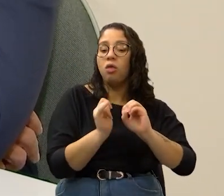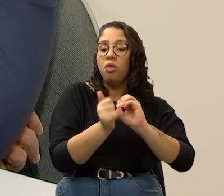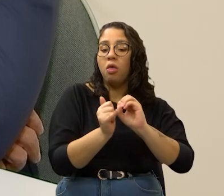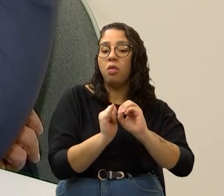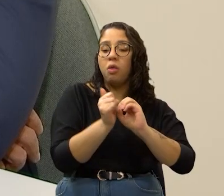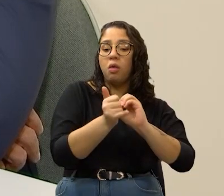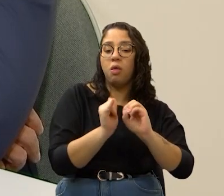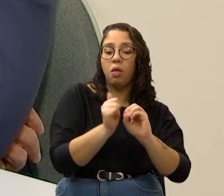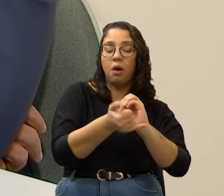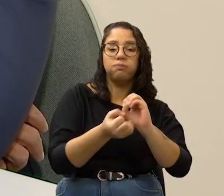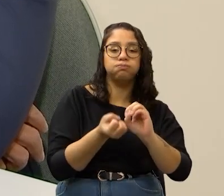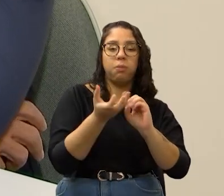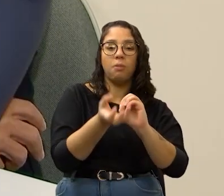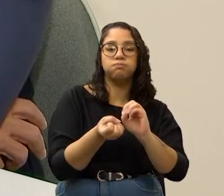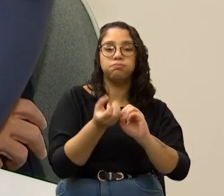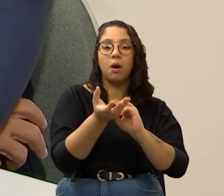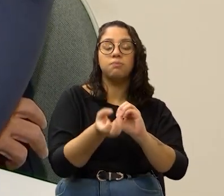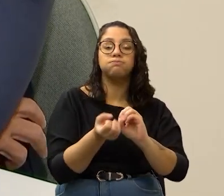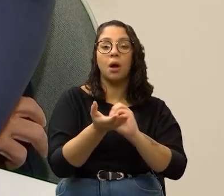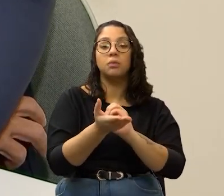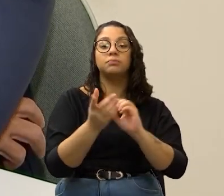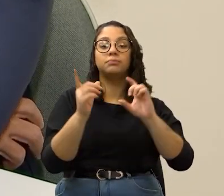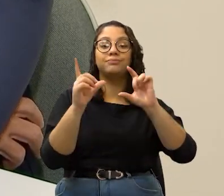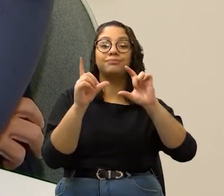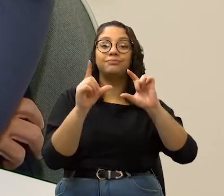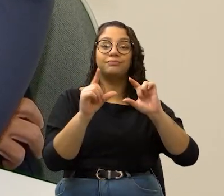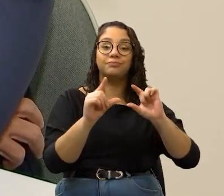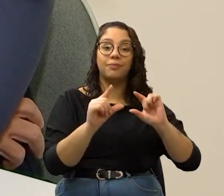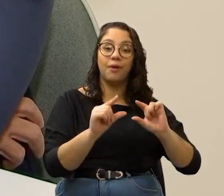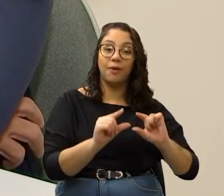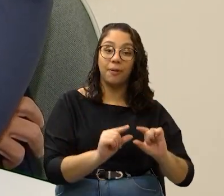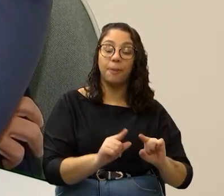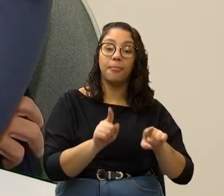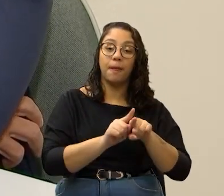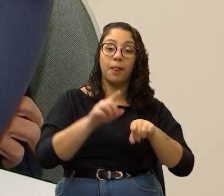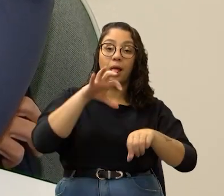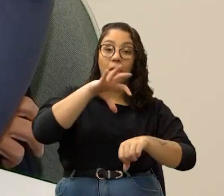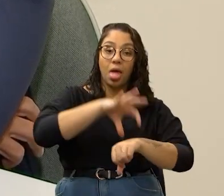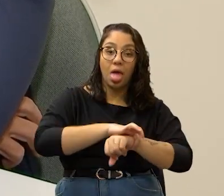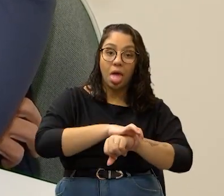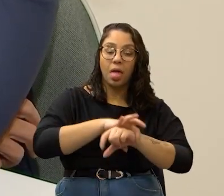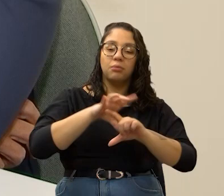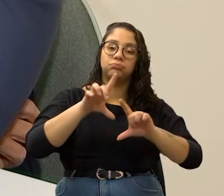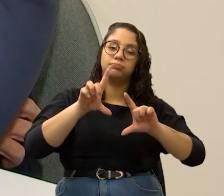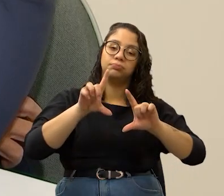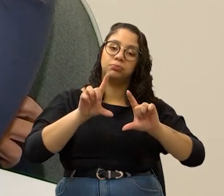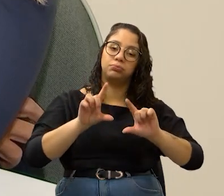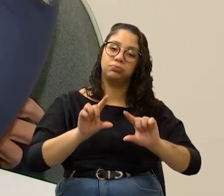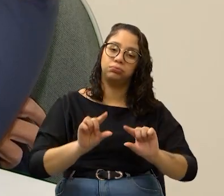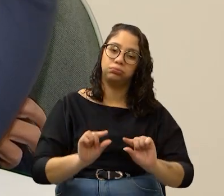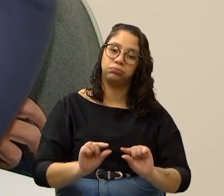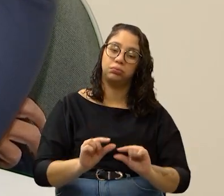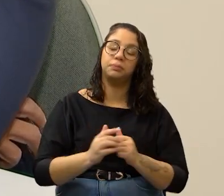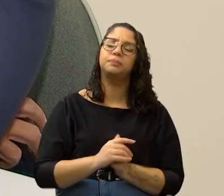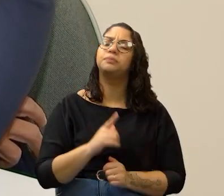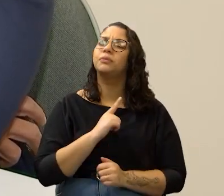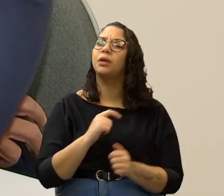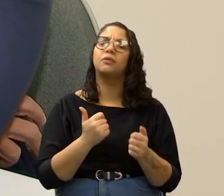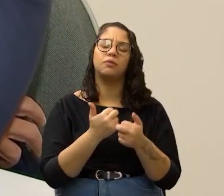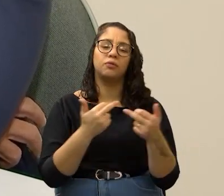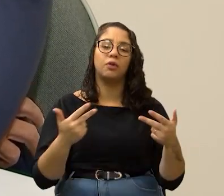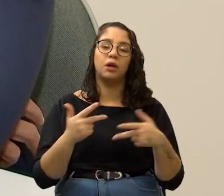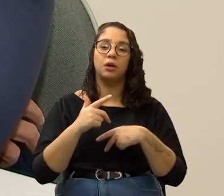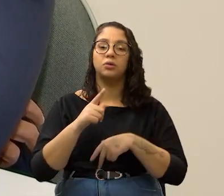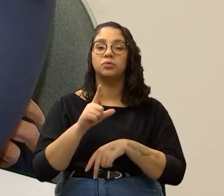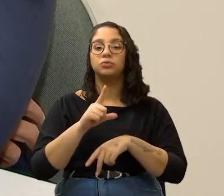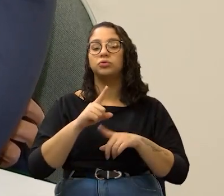citocinas, interleucinas, e elas trazem uma ação anti-inflamatória, né? Então não é só isso, na verdade, existem várias